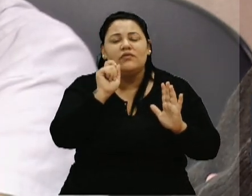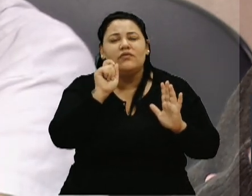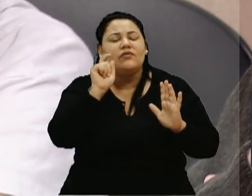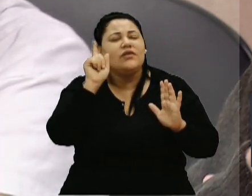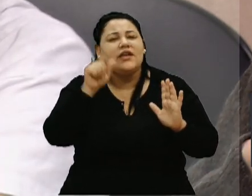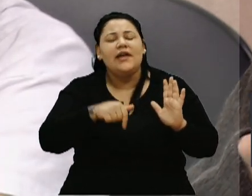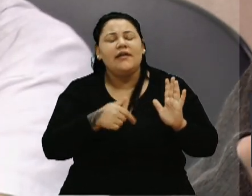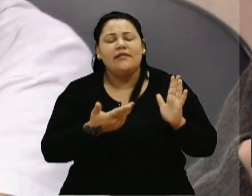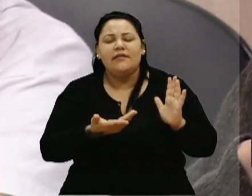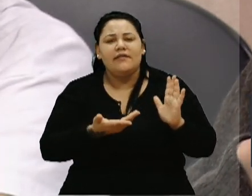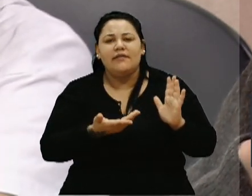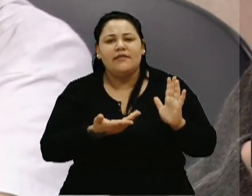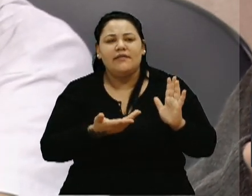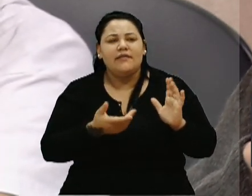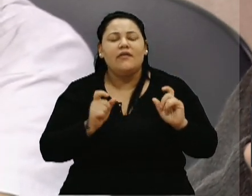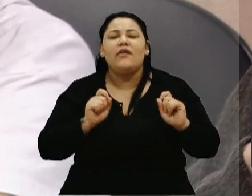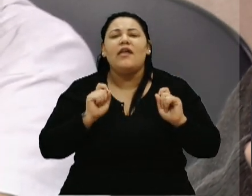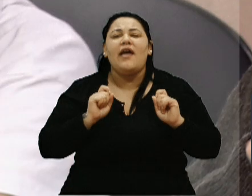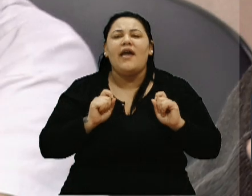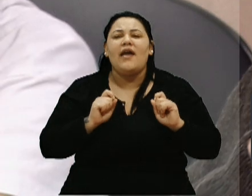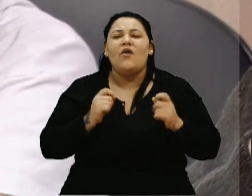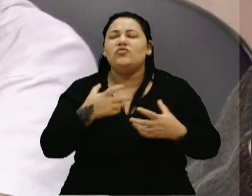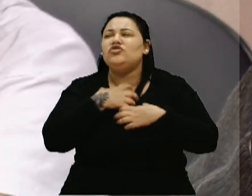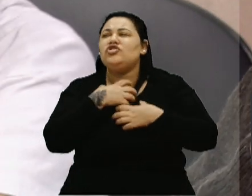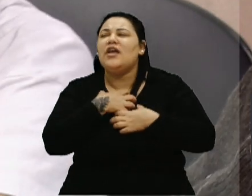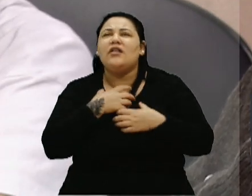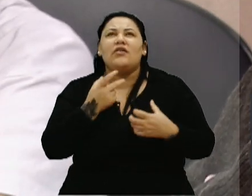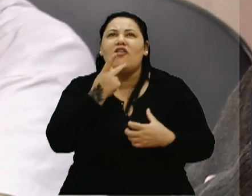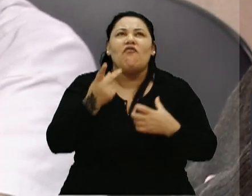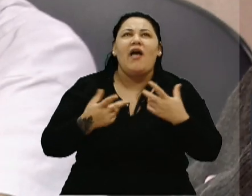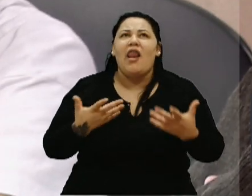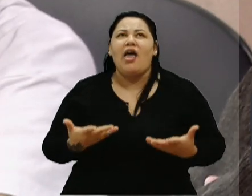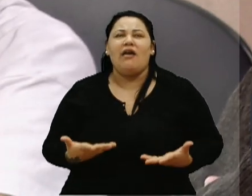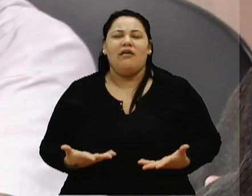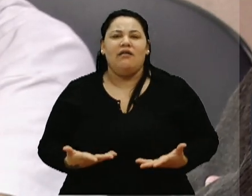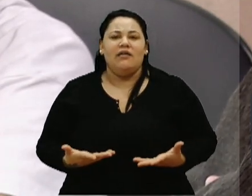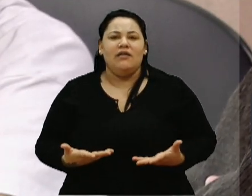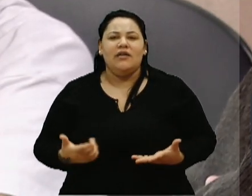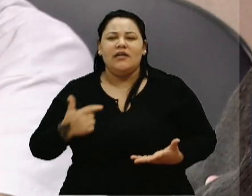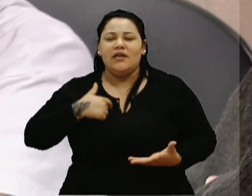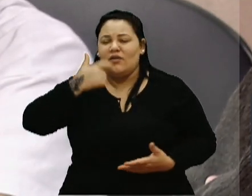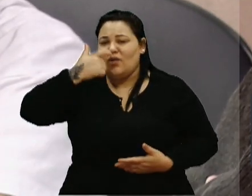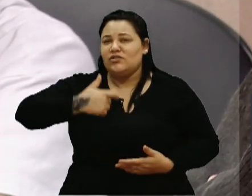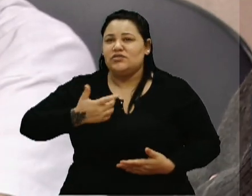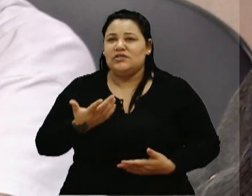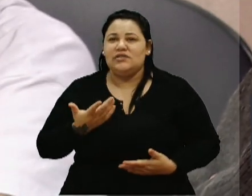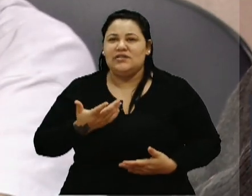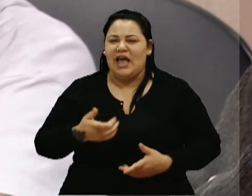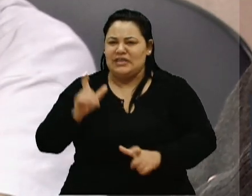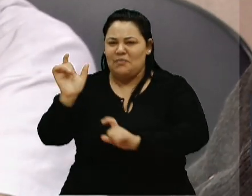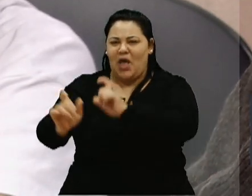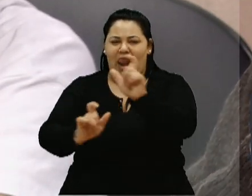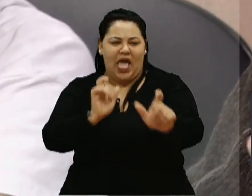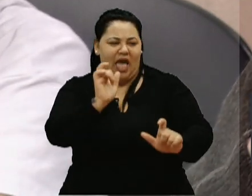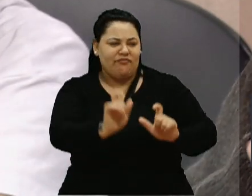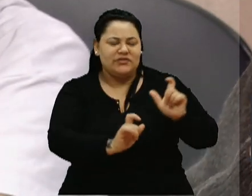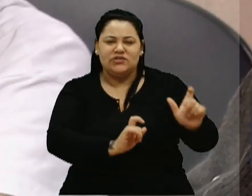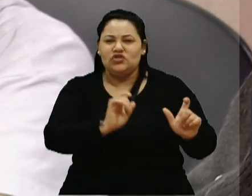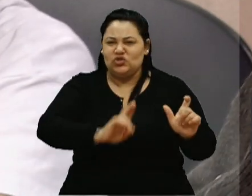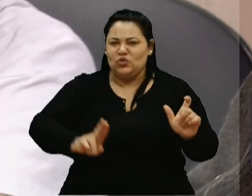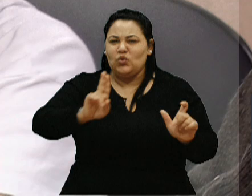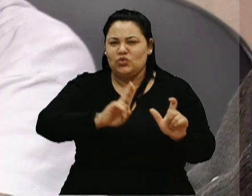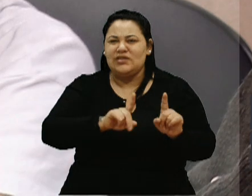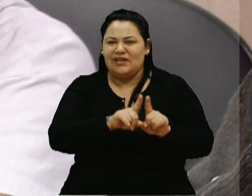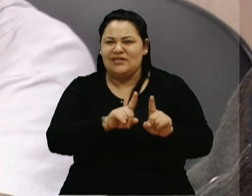saúde mental, de que forma que a gente está falando? Acho que o fato das palavras que a gente utiliza, e